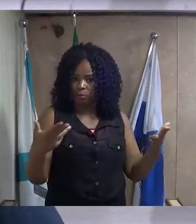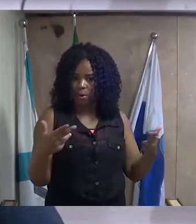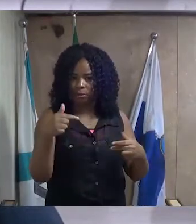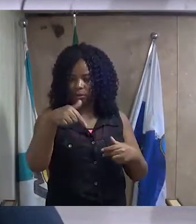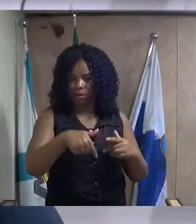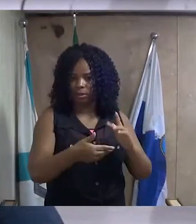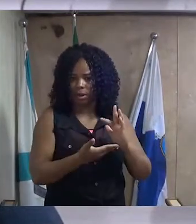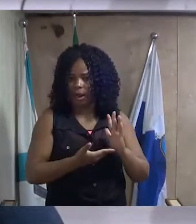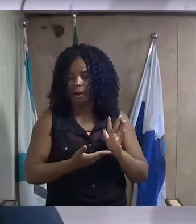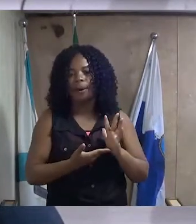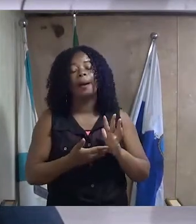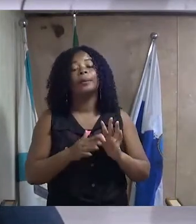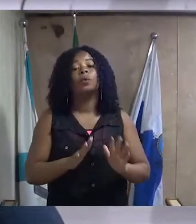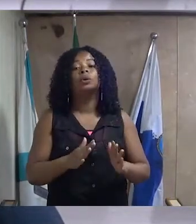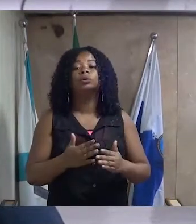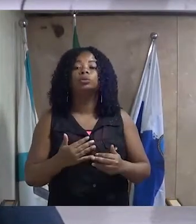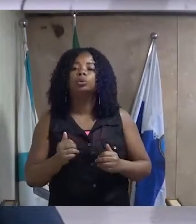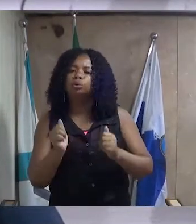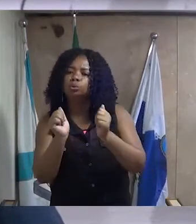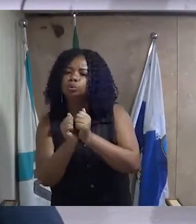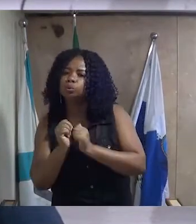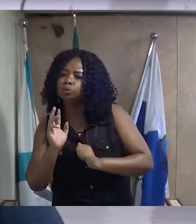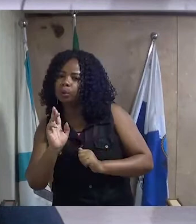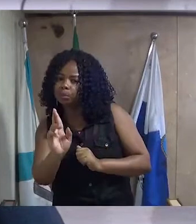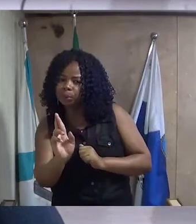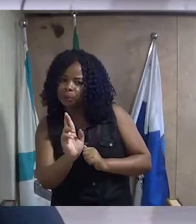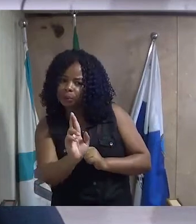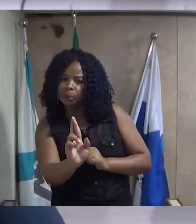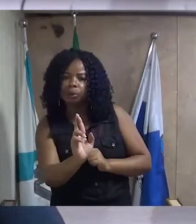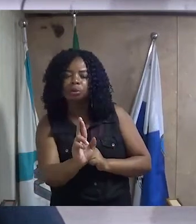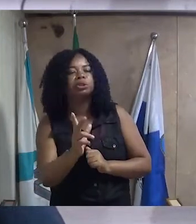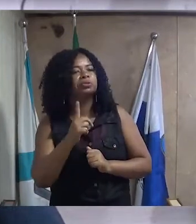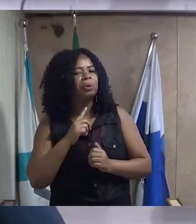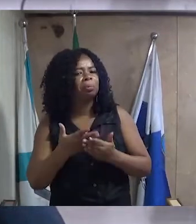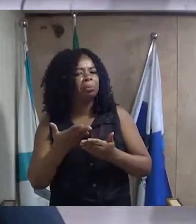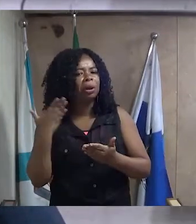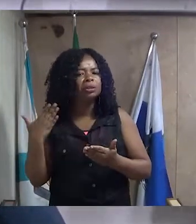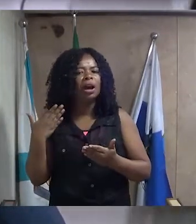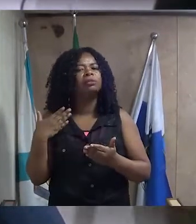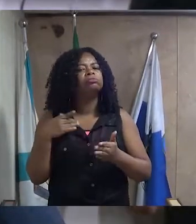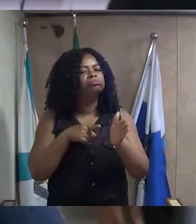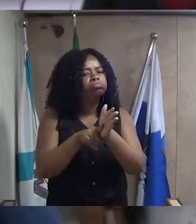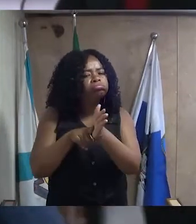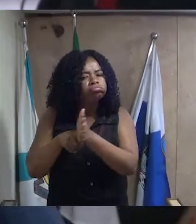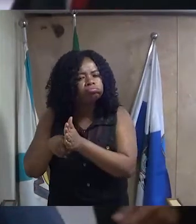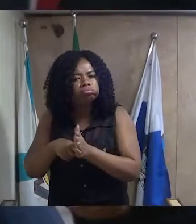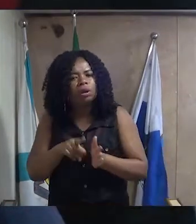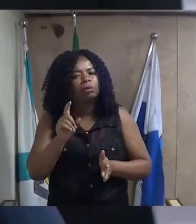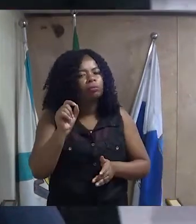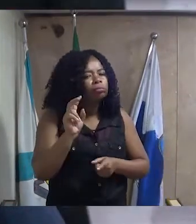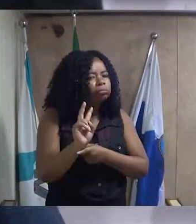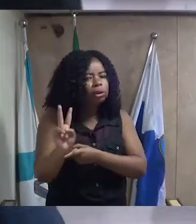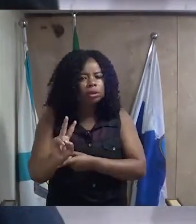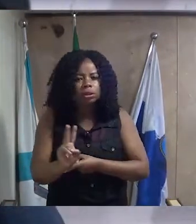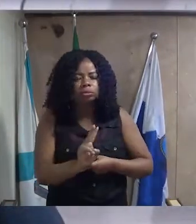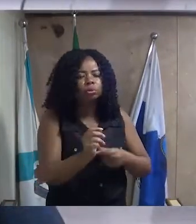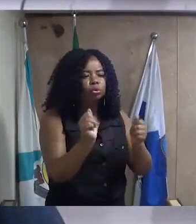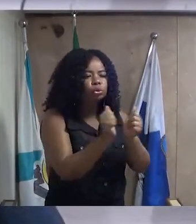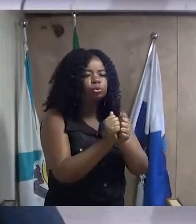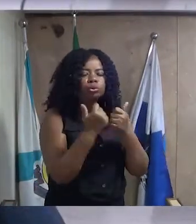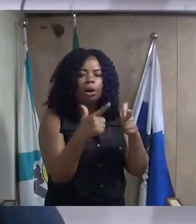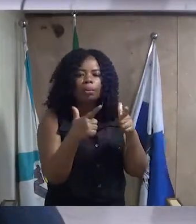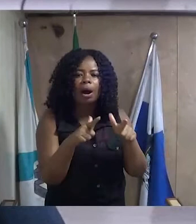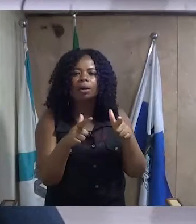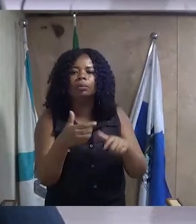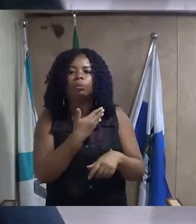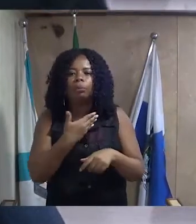quando nós estivemos à frente, nós fiscalizamos, nós, junto com o serviço público,